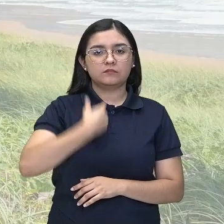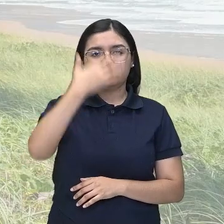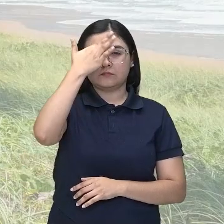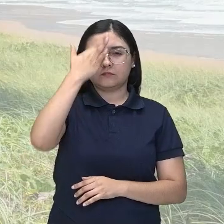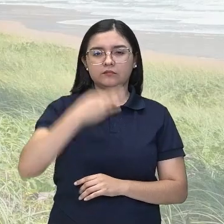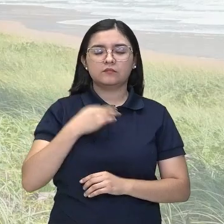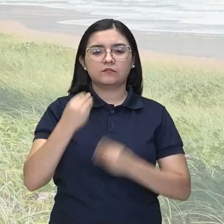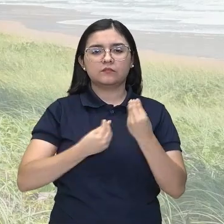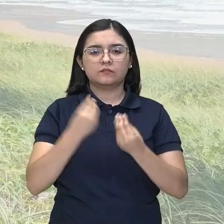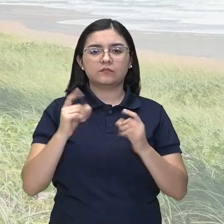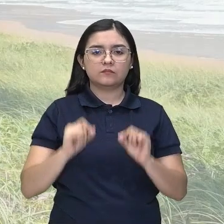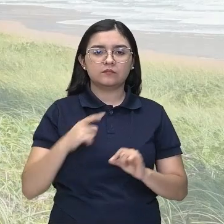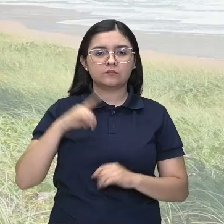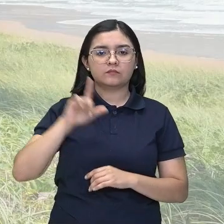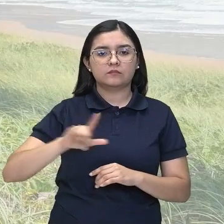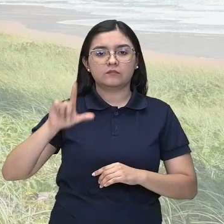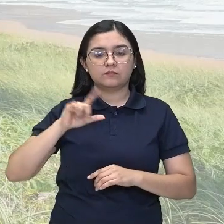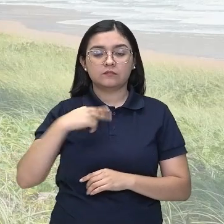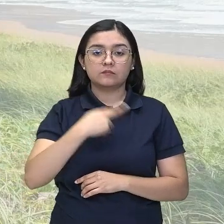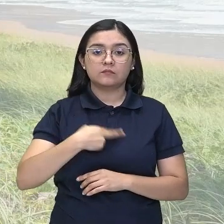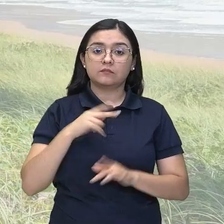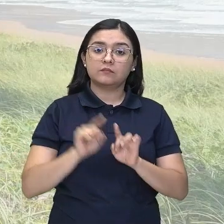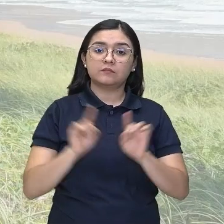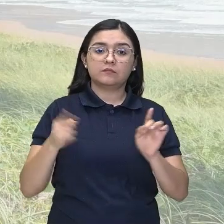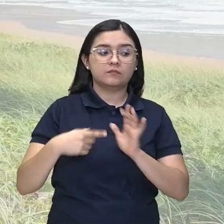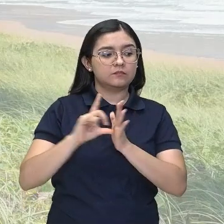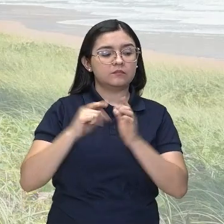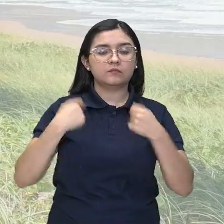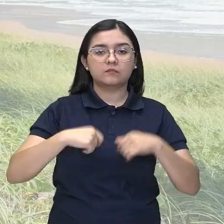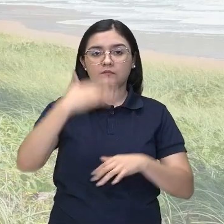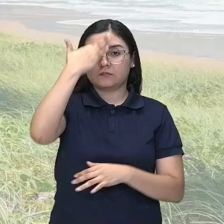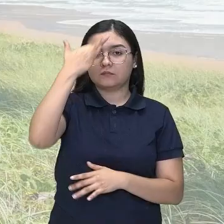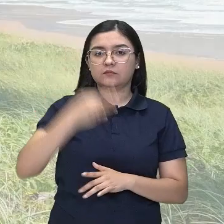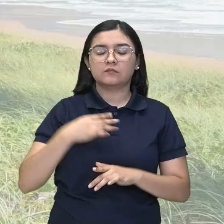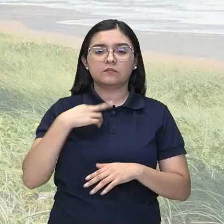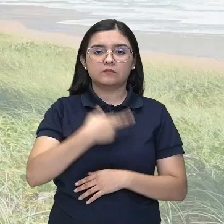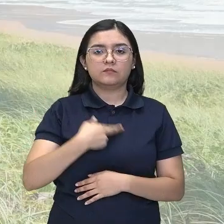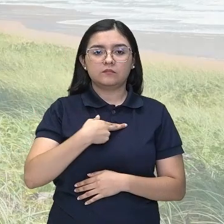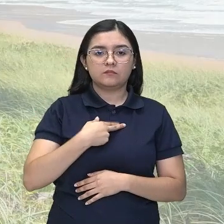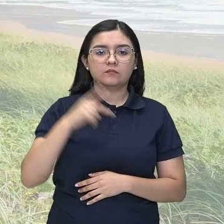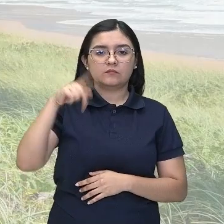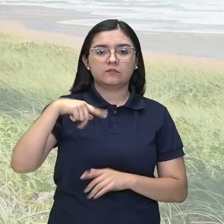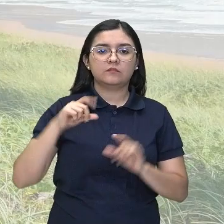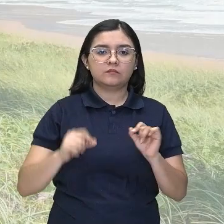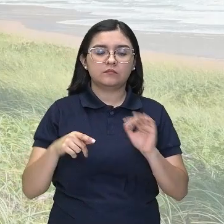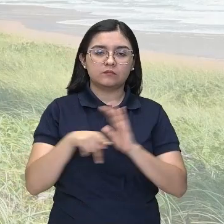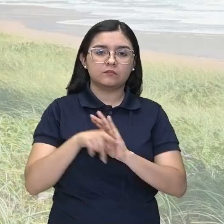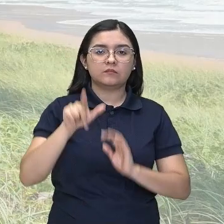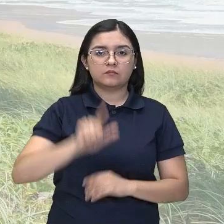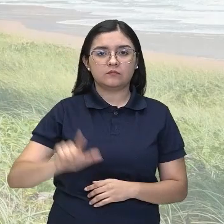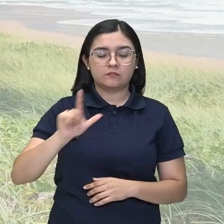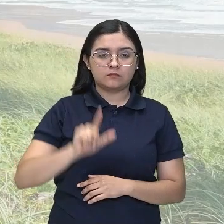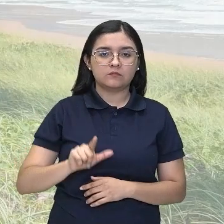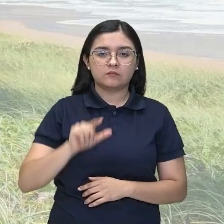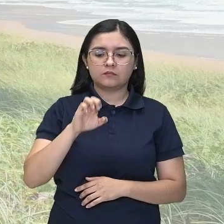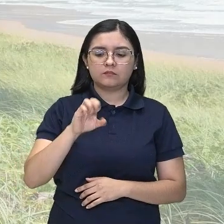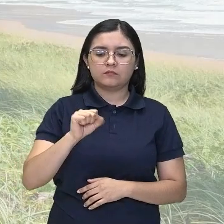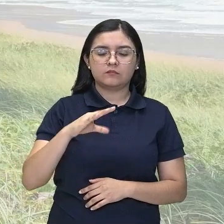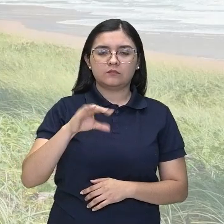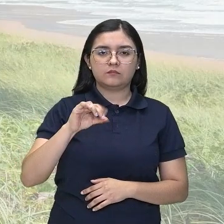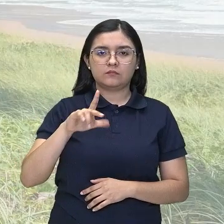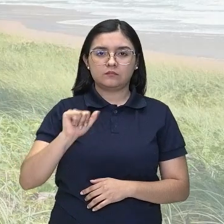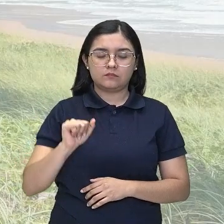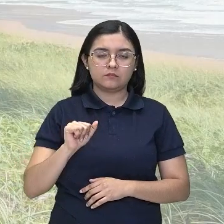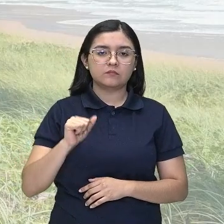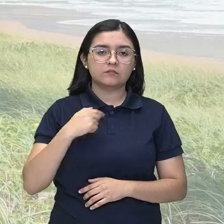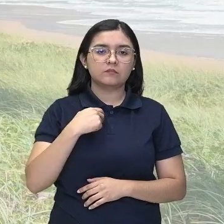essa escola romântica e antes a gente precisa compreender que o romantismo é uma escola literária que muito